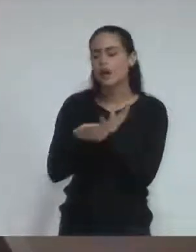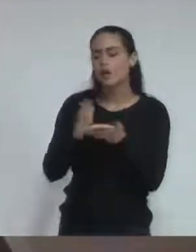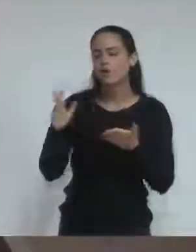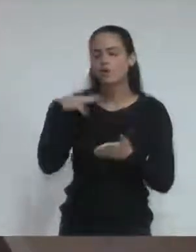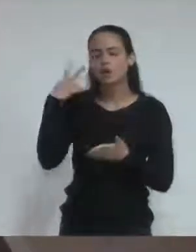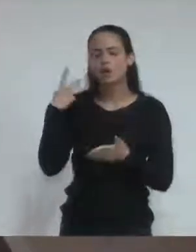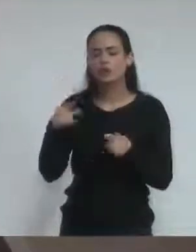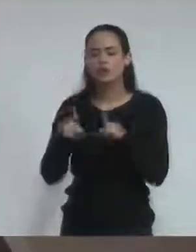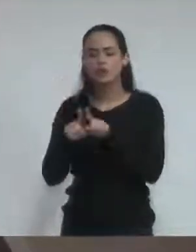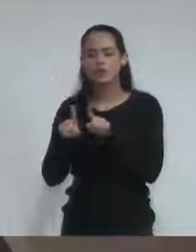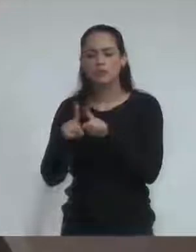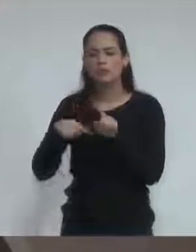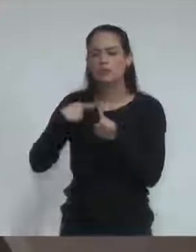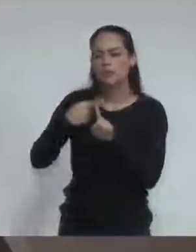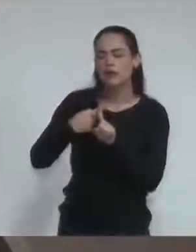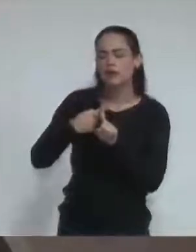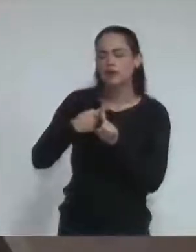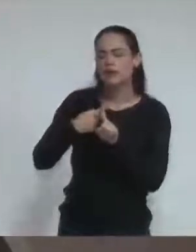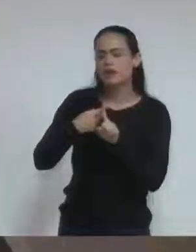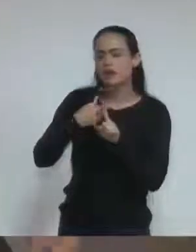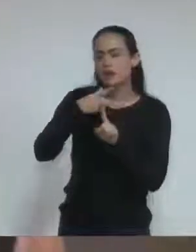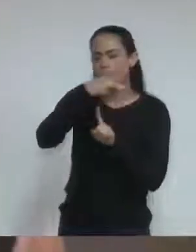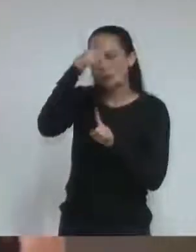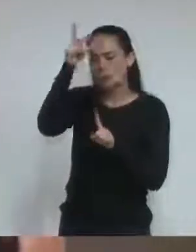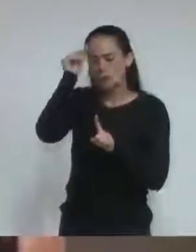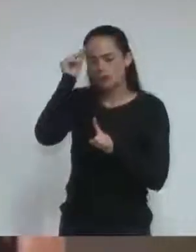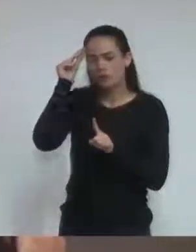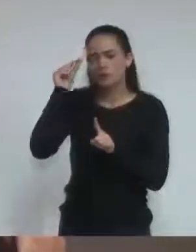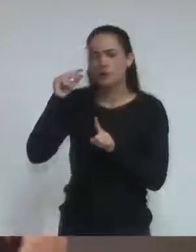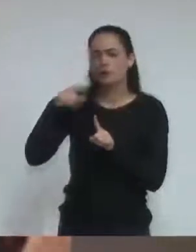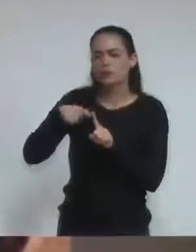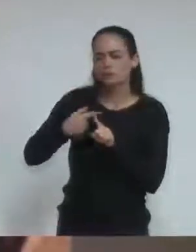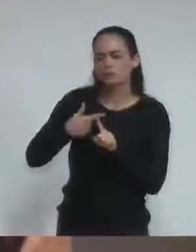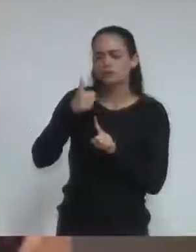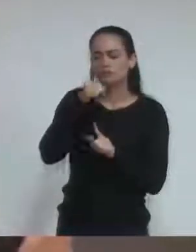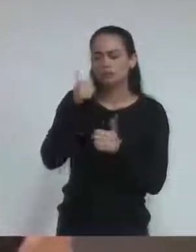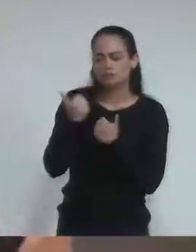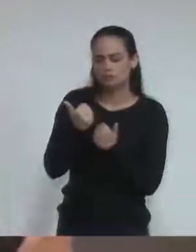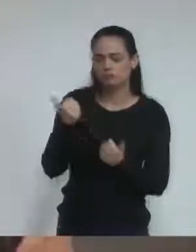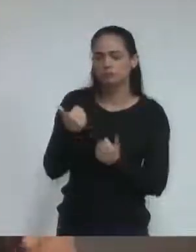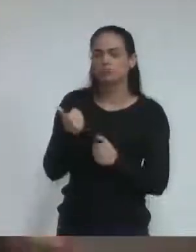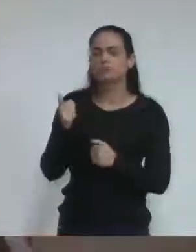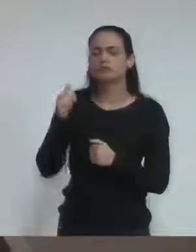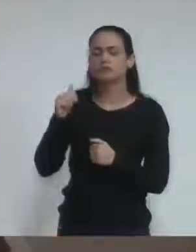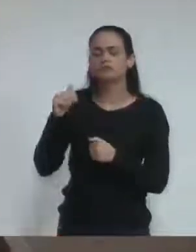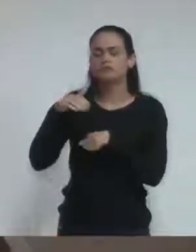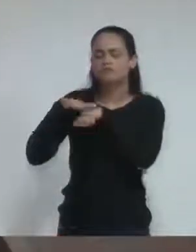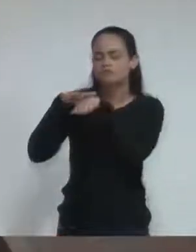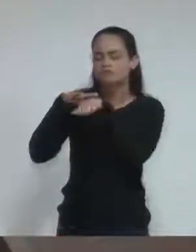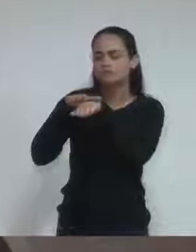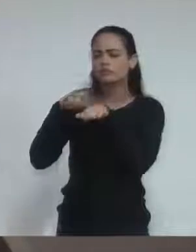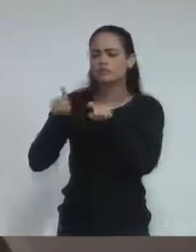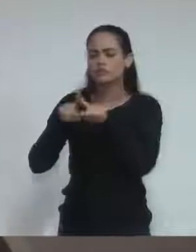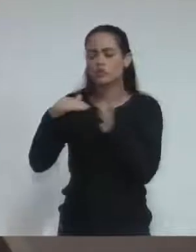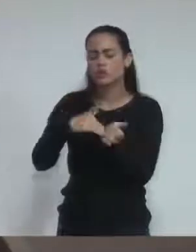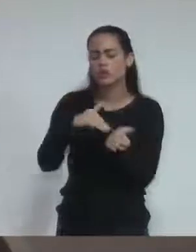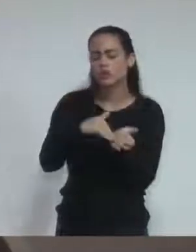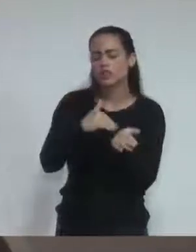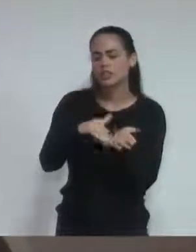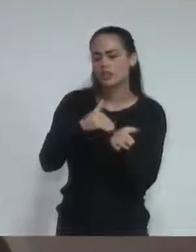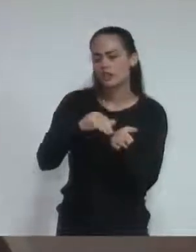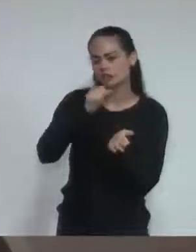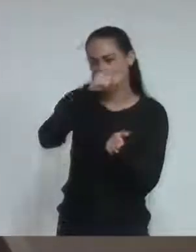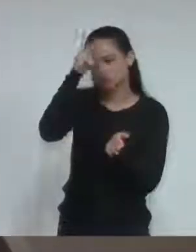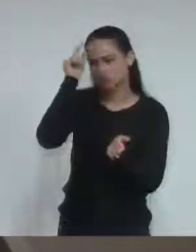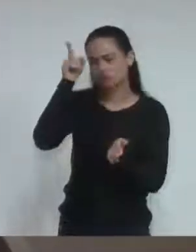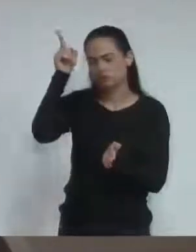a vice-prefeita presente, e que nos garantiram, o secretário de governo, inclusive, que já existe ata para que seja feita